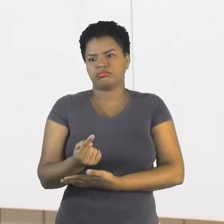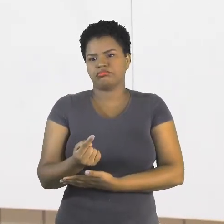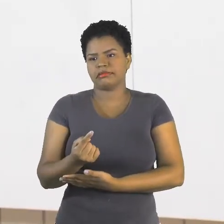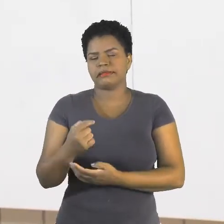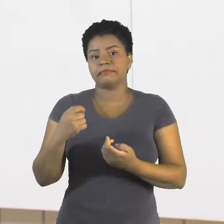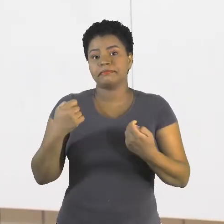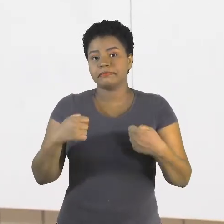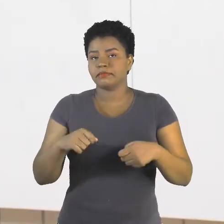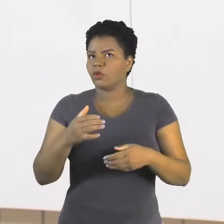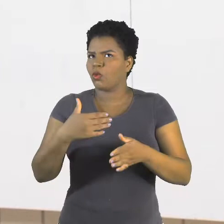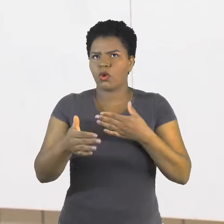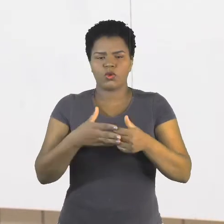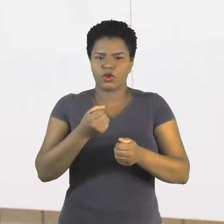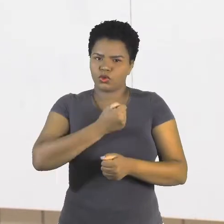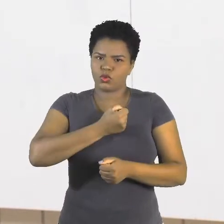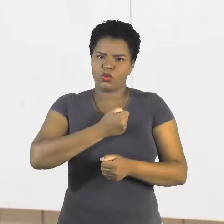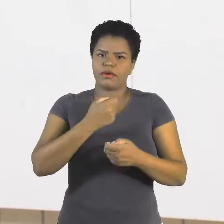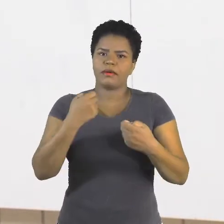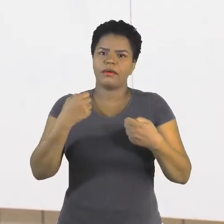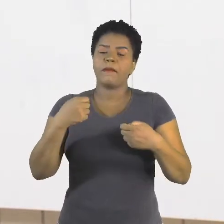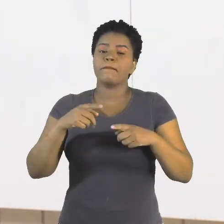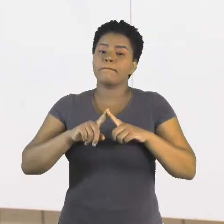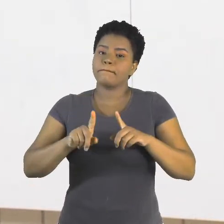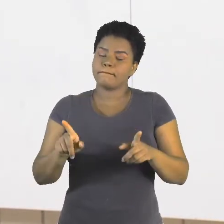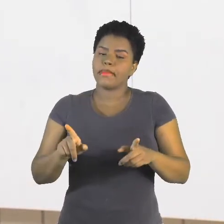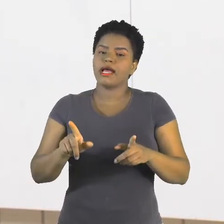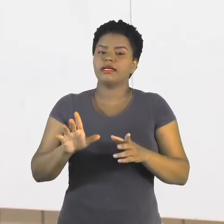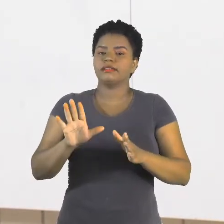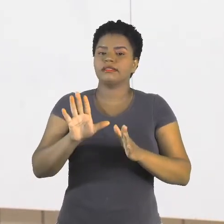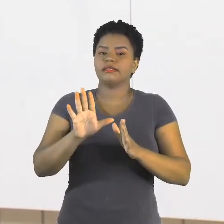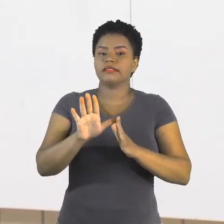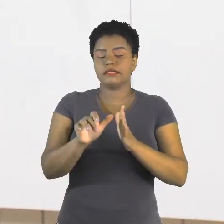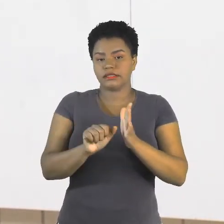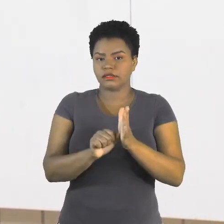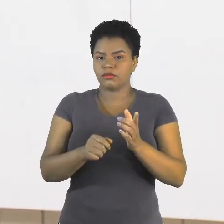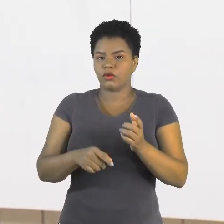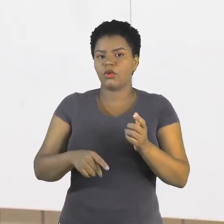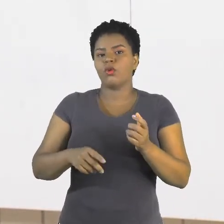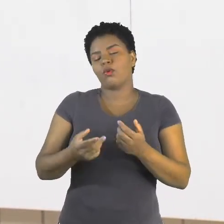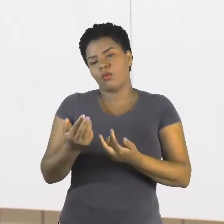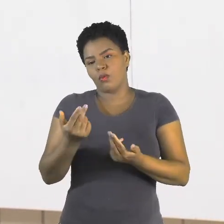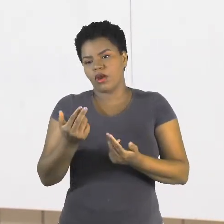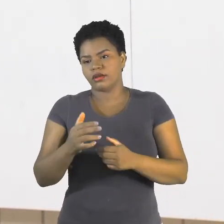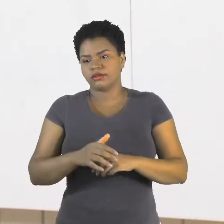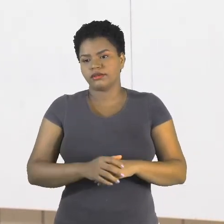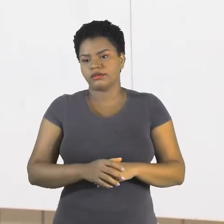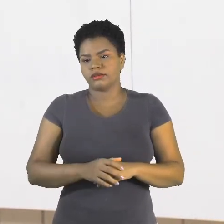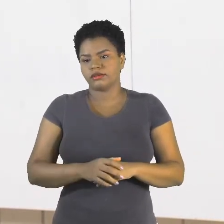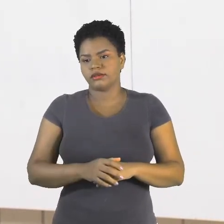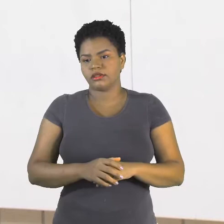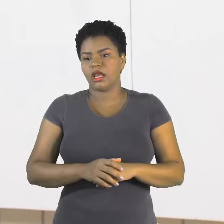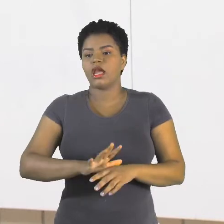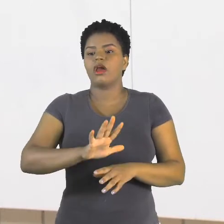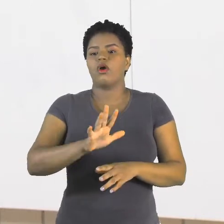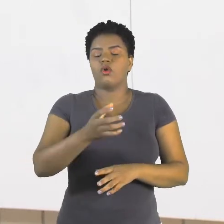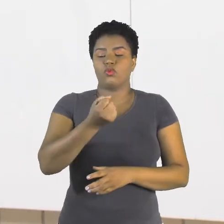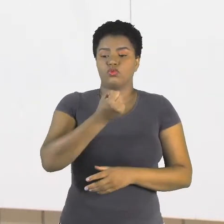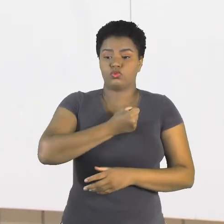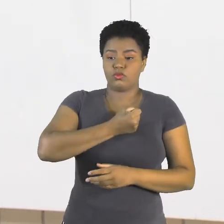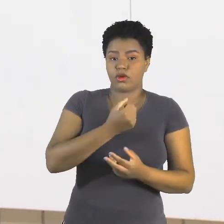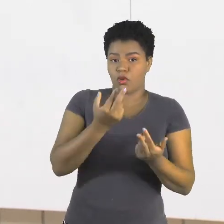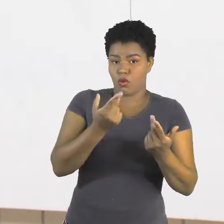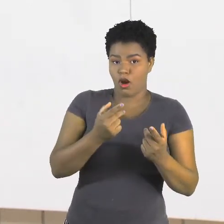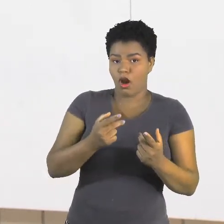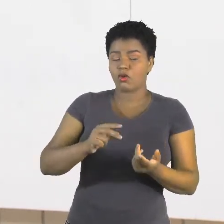o mesmo coeficiente com sinais trocados, ou seja, o módulo do coeficiente é igual e os sinais diferentes, tá?